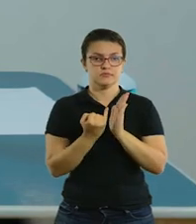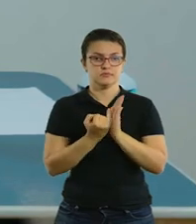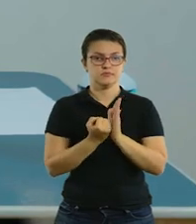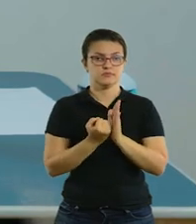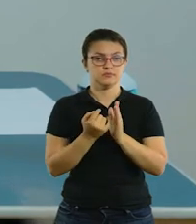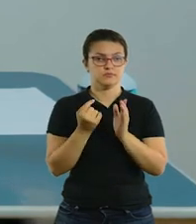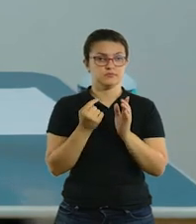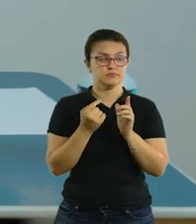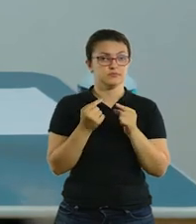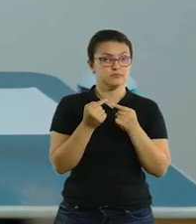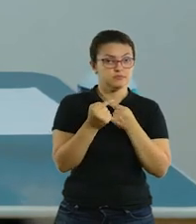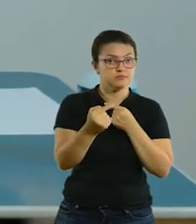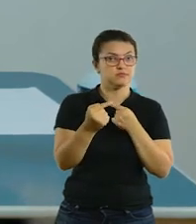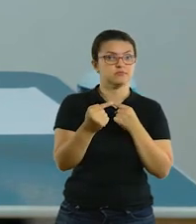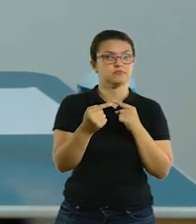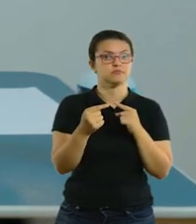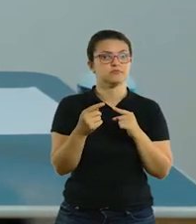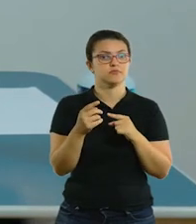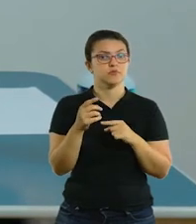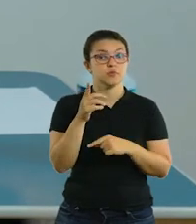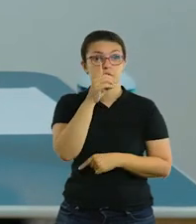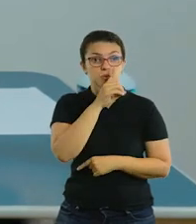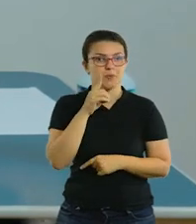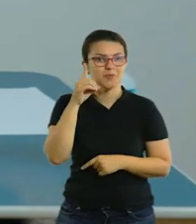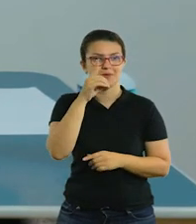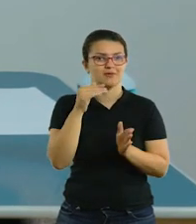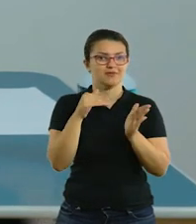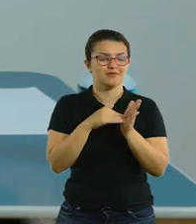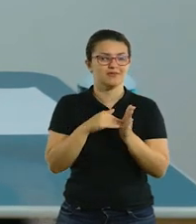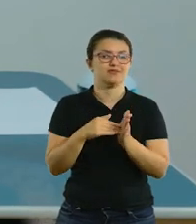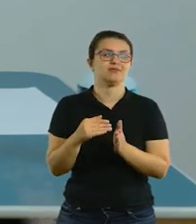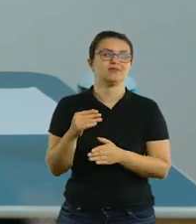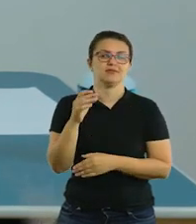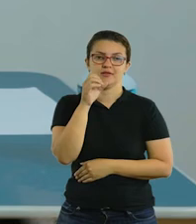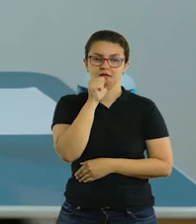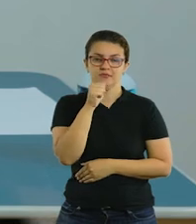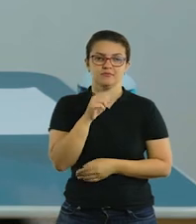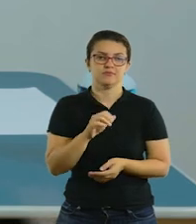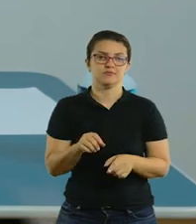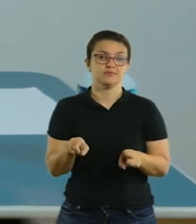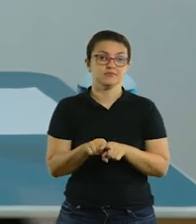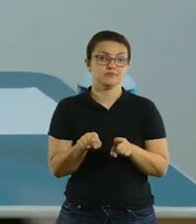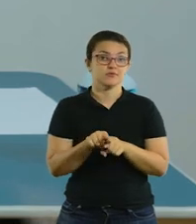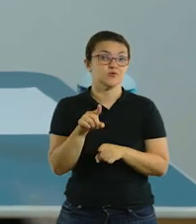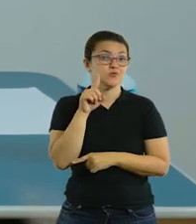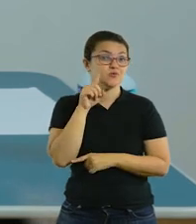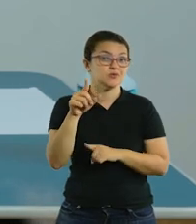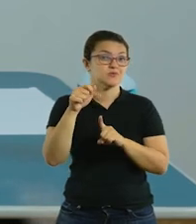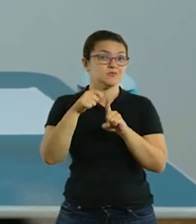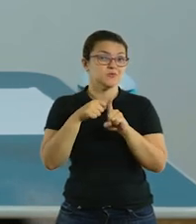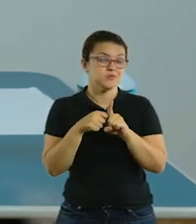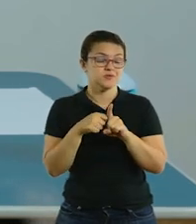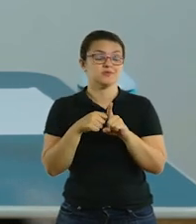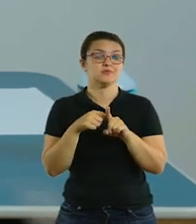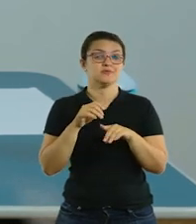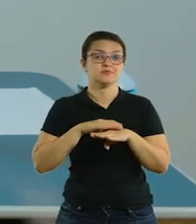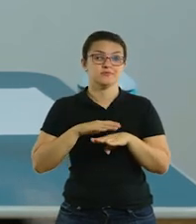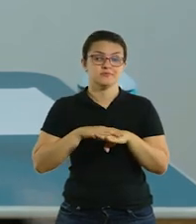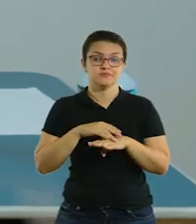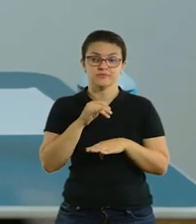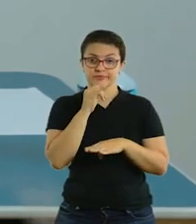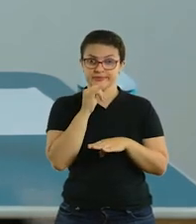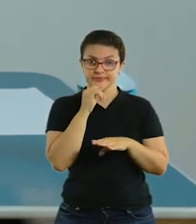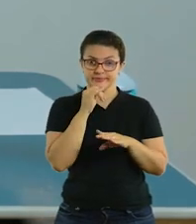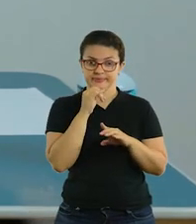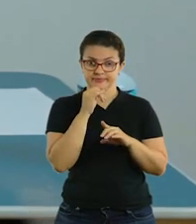dias da semana, os 7 dias da semana, começando pelo domingo até o sábado, tá? E os dias do mês que vocês estão realizando a atividade, tá? Por exemplo, aqui a minha